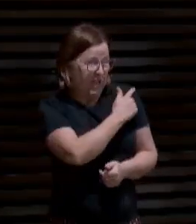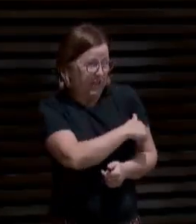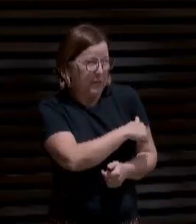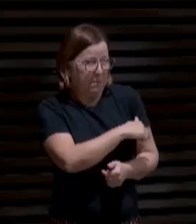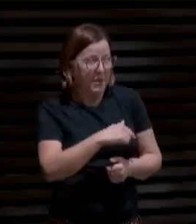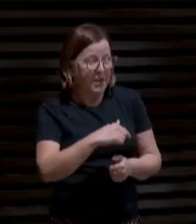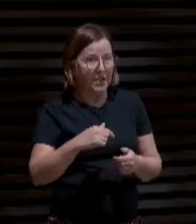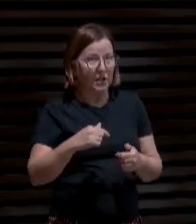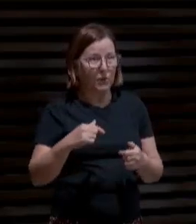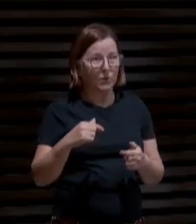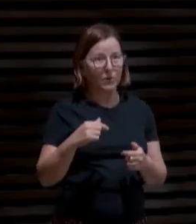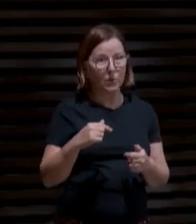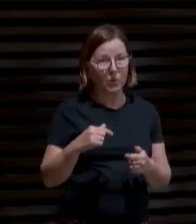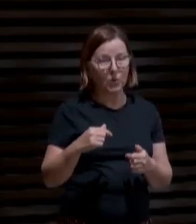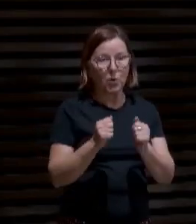Jesus era gay!